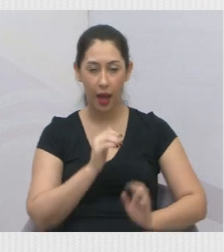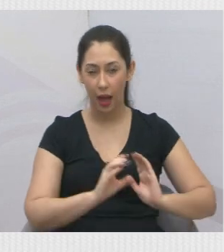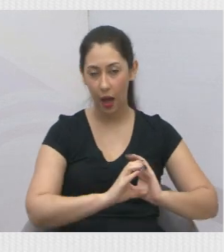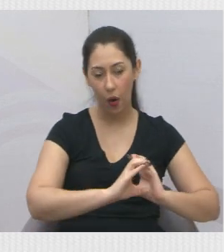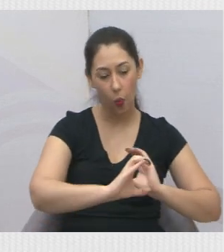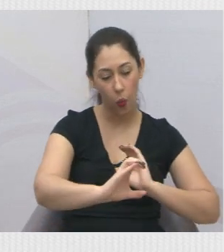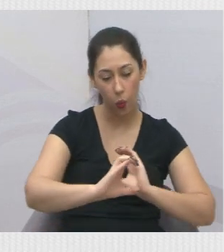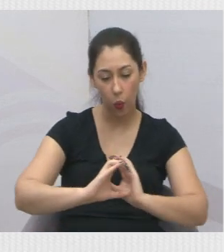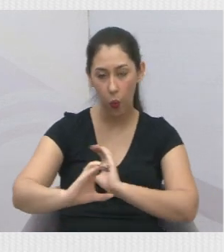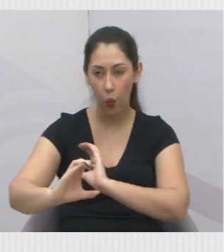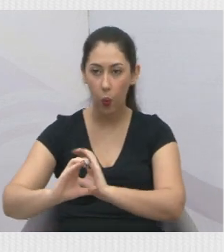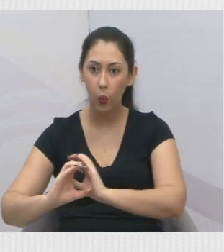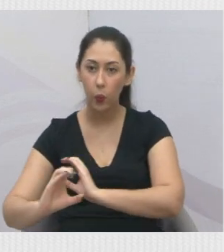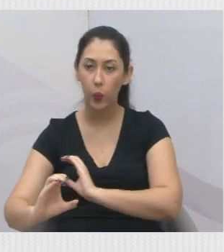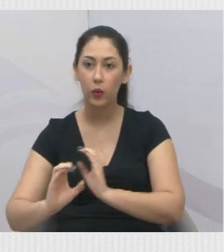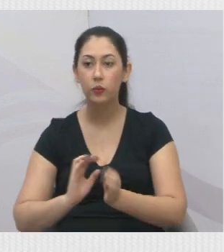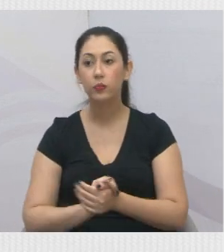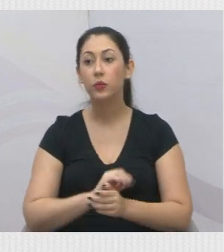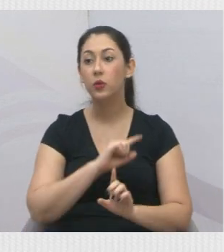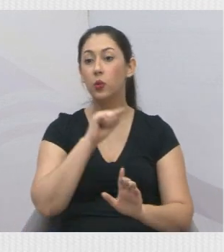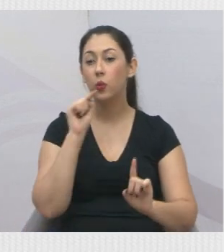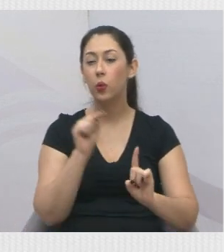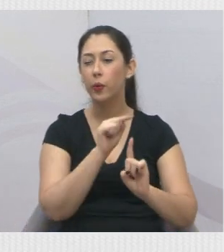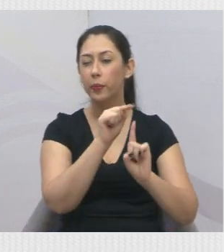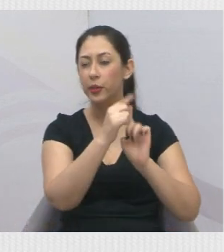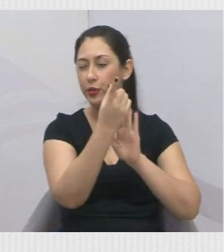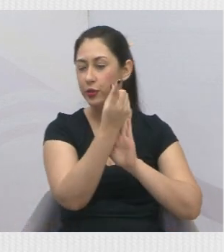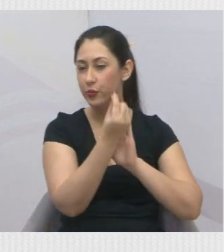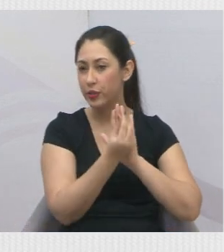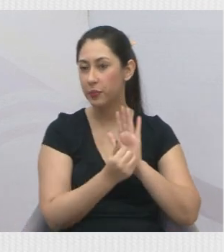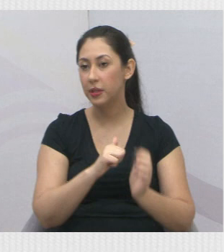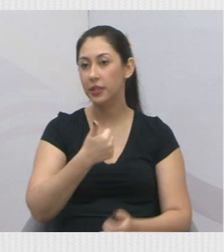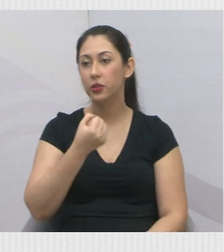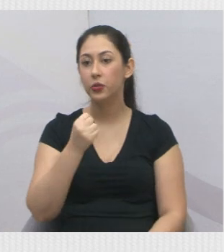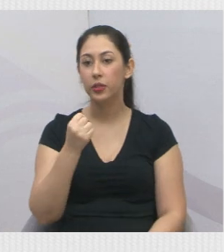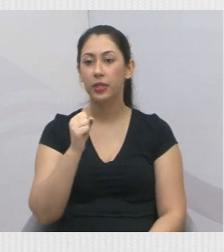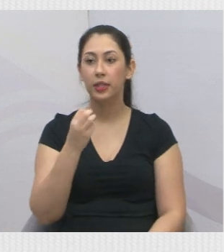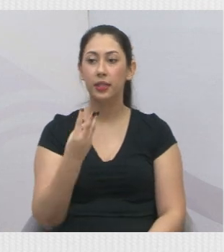Saneamento, meta orçada para 2021,